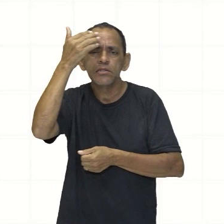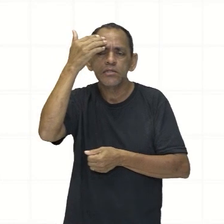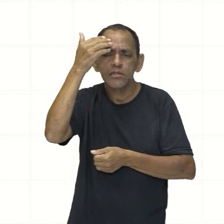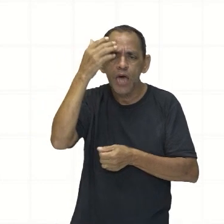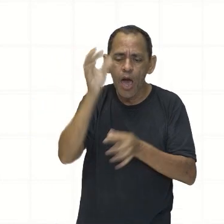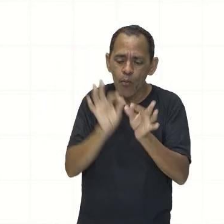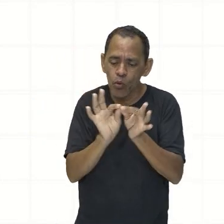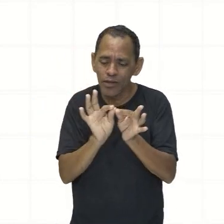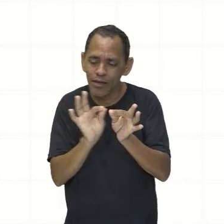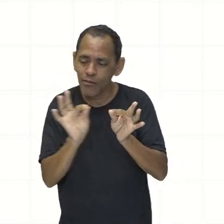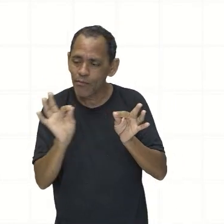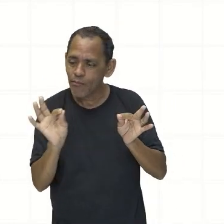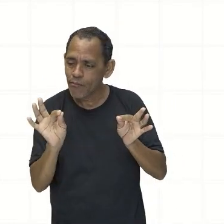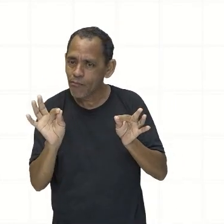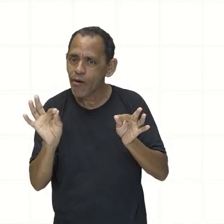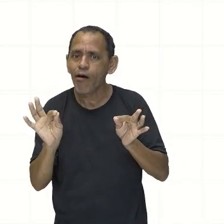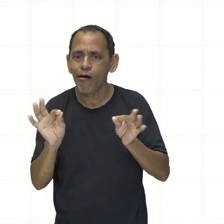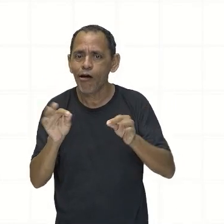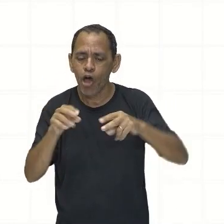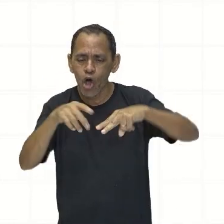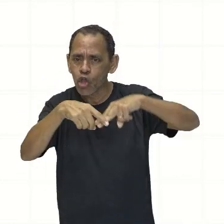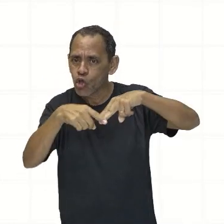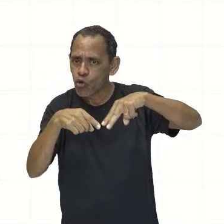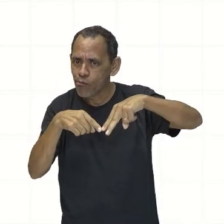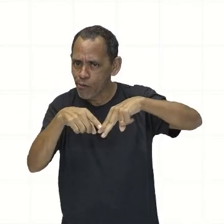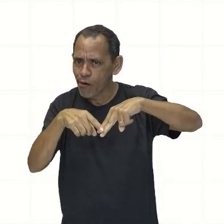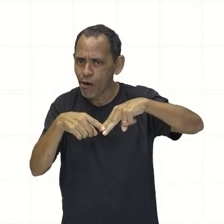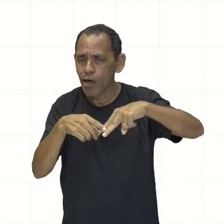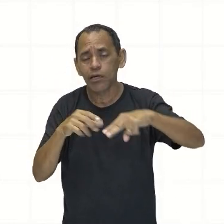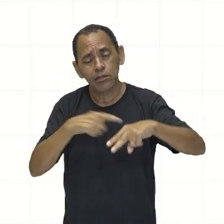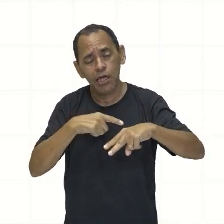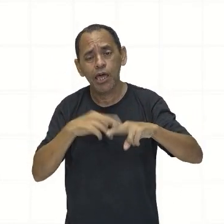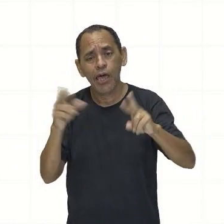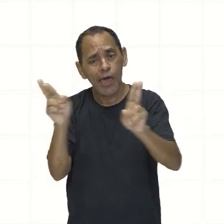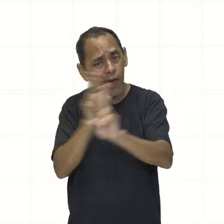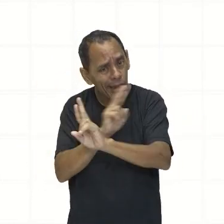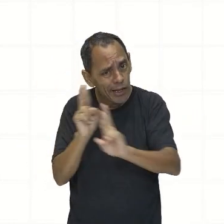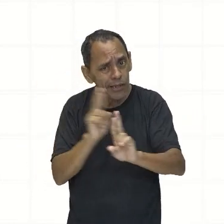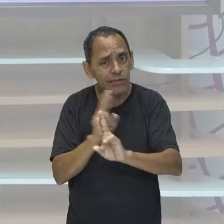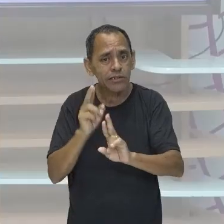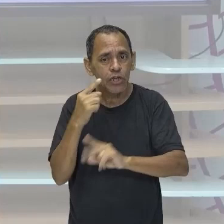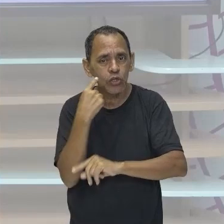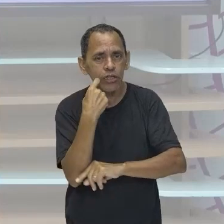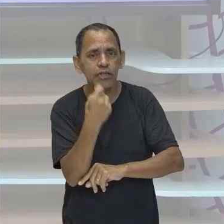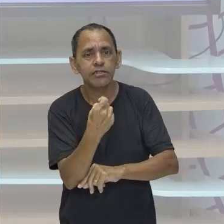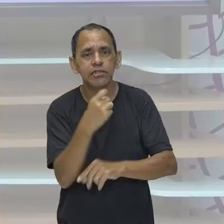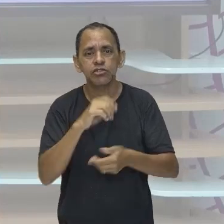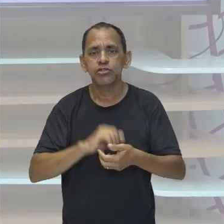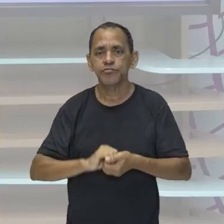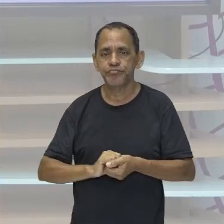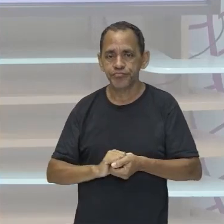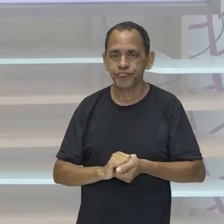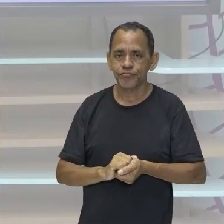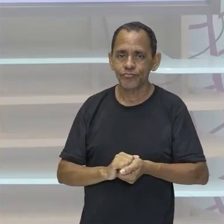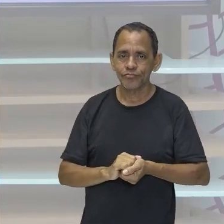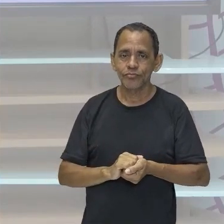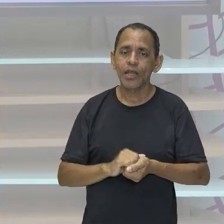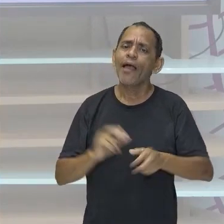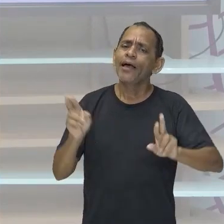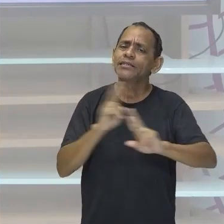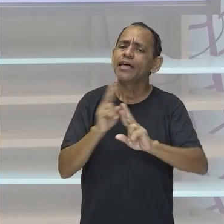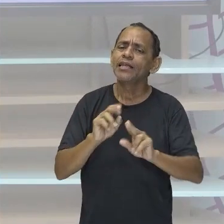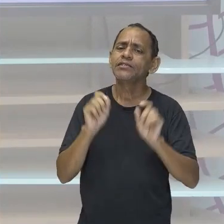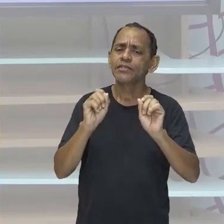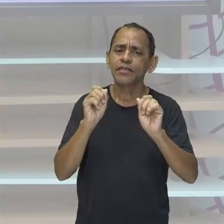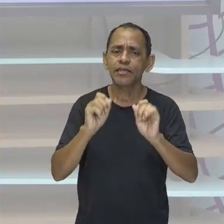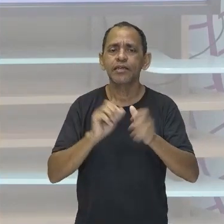pé. E existe uma relação interessante que foi criada para isso. E essa relação, ela